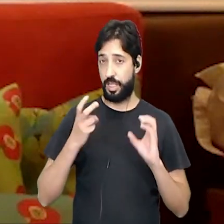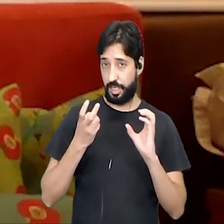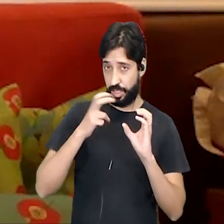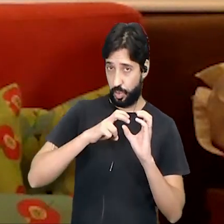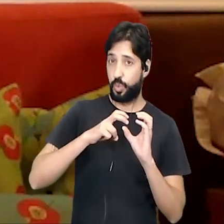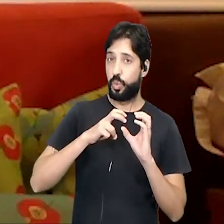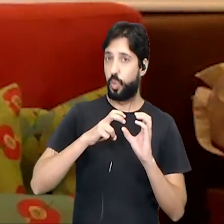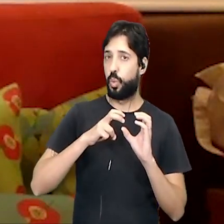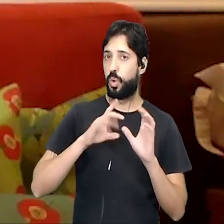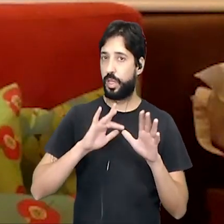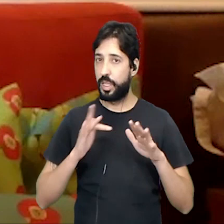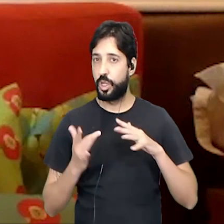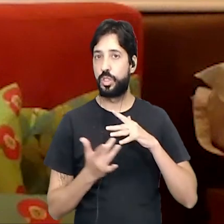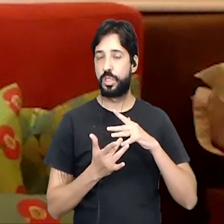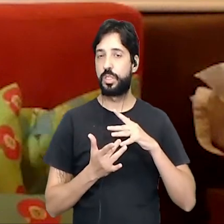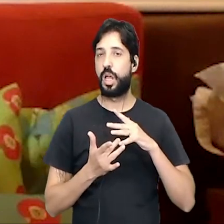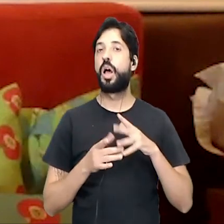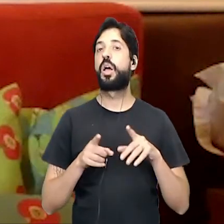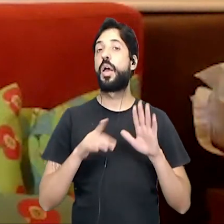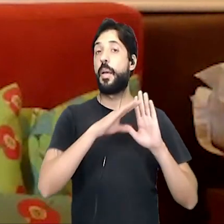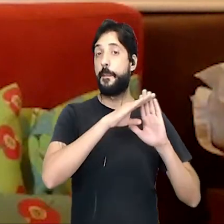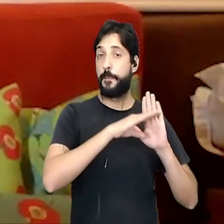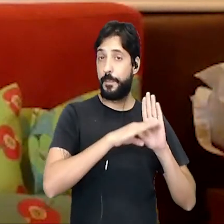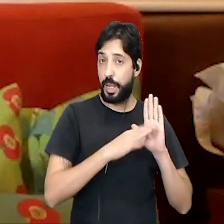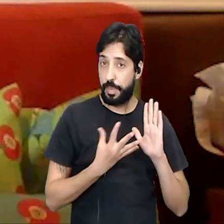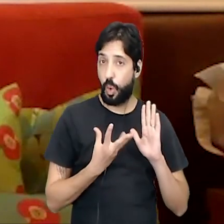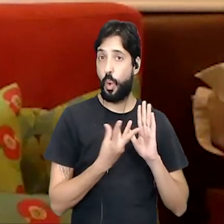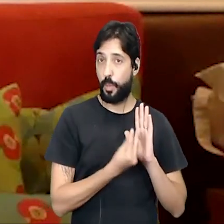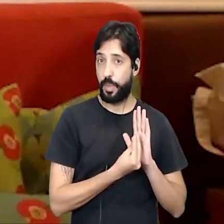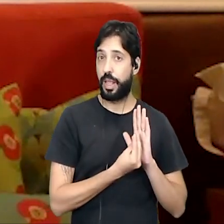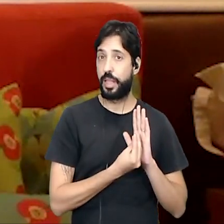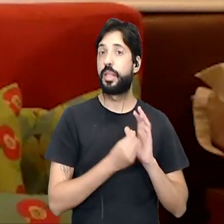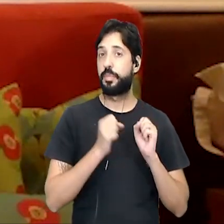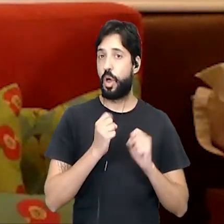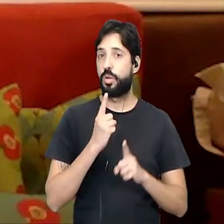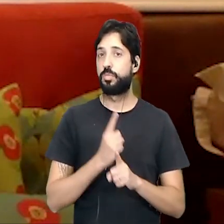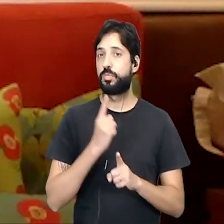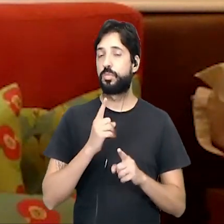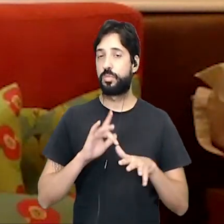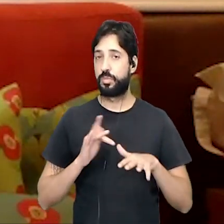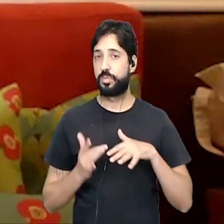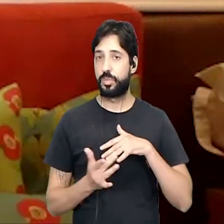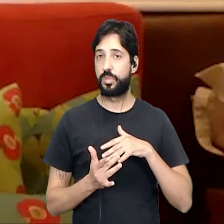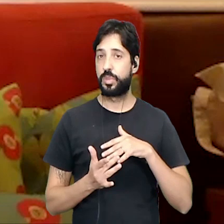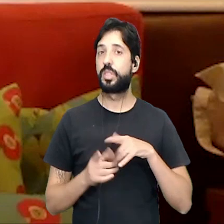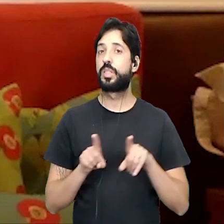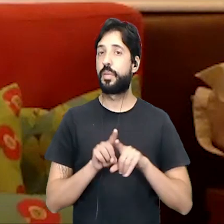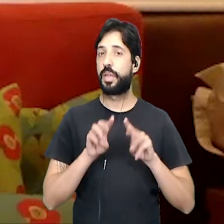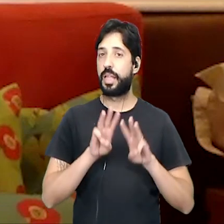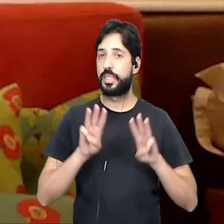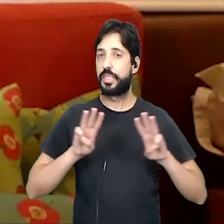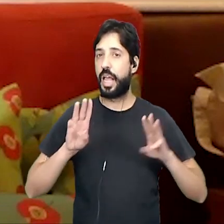nos canais do Circuito Municipal de Cultura, e a programação completa pode